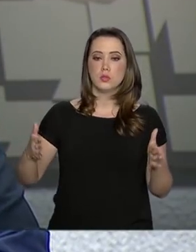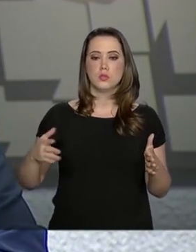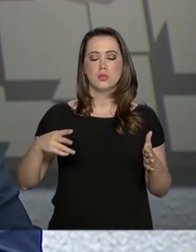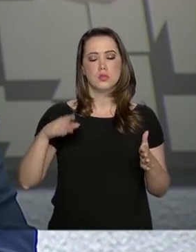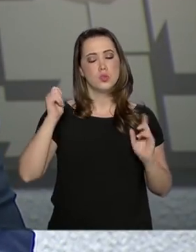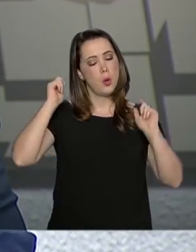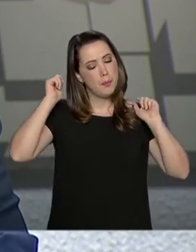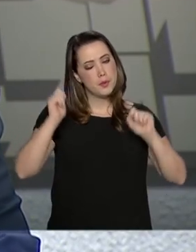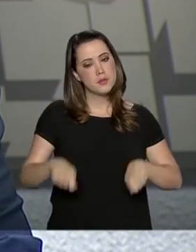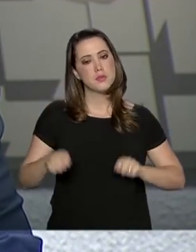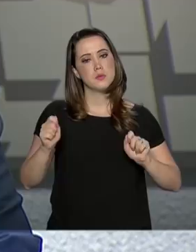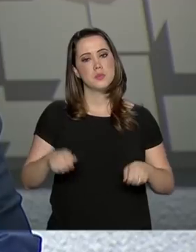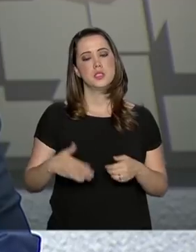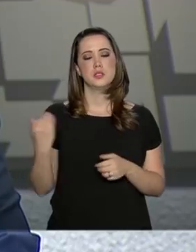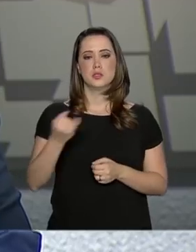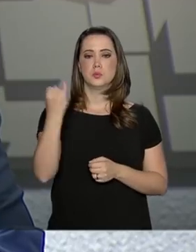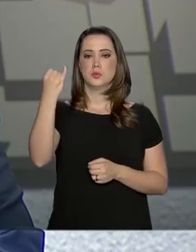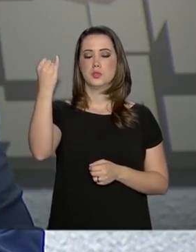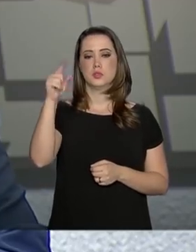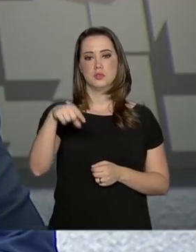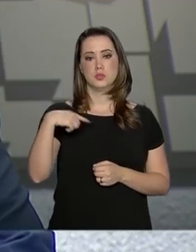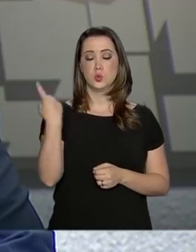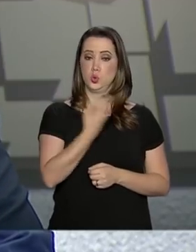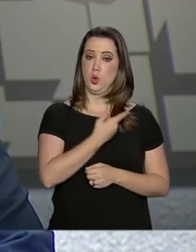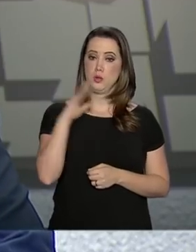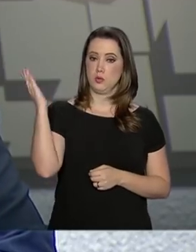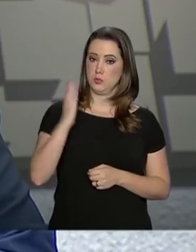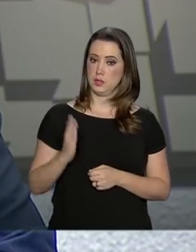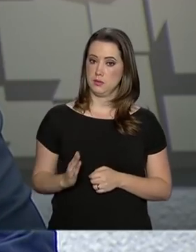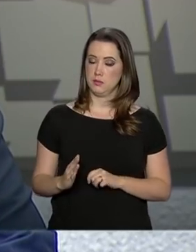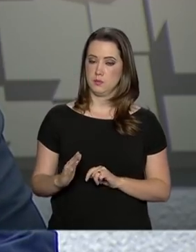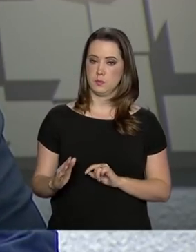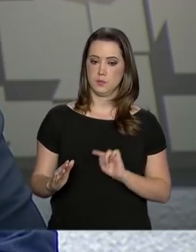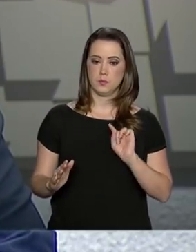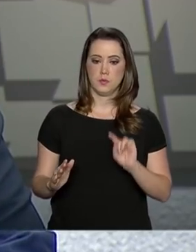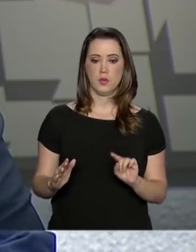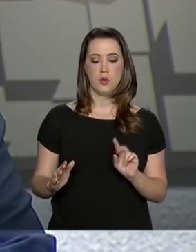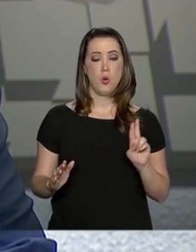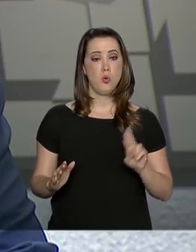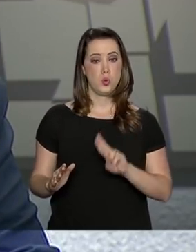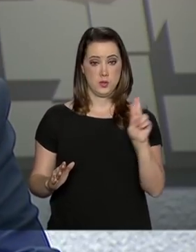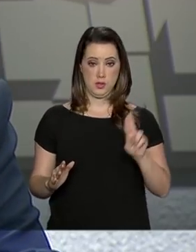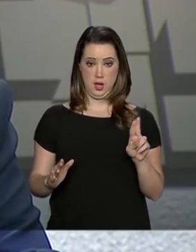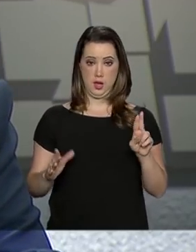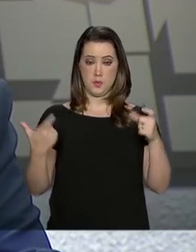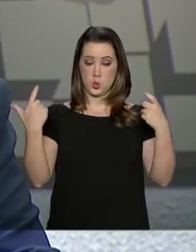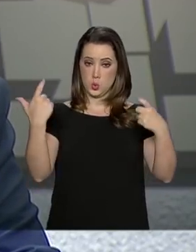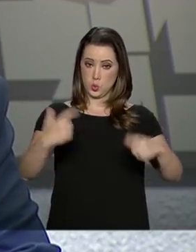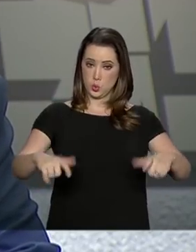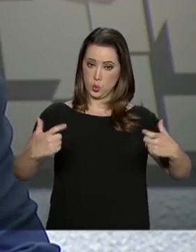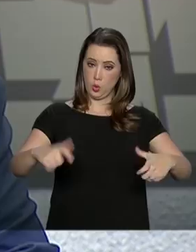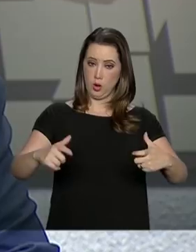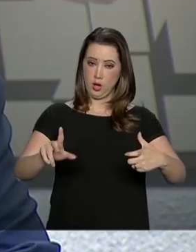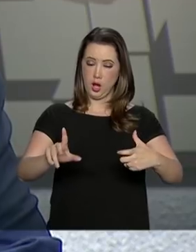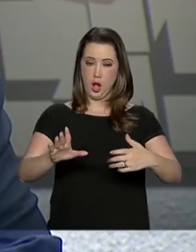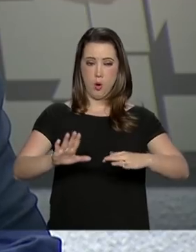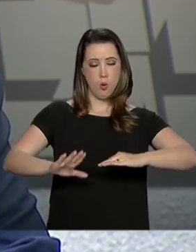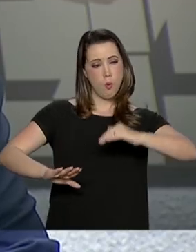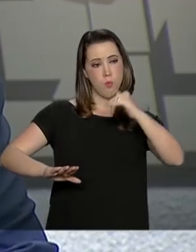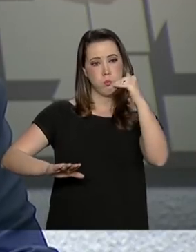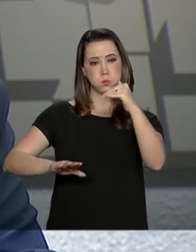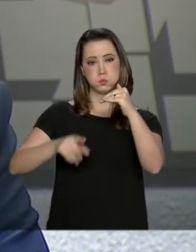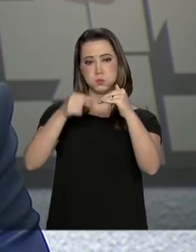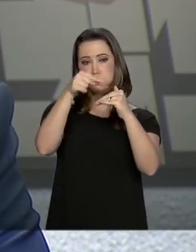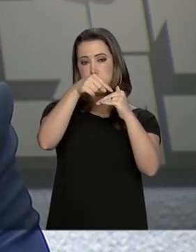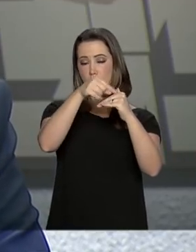uma possibilidade muito grande de nós, no Brasil, utilizarmos o centro de Alcântara como um